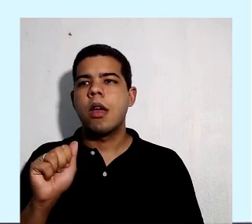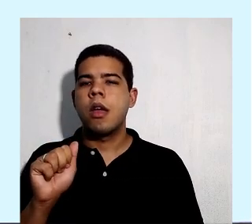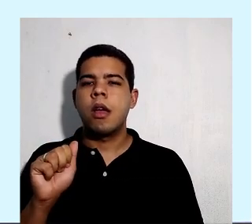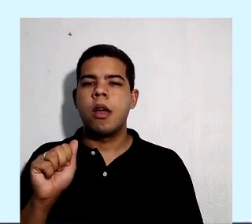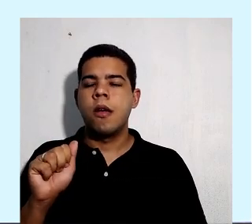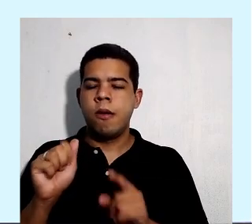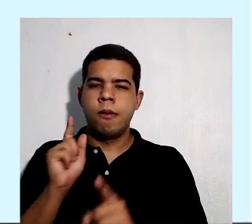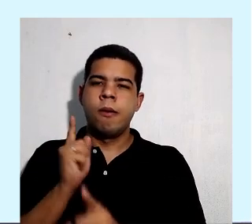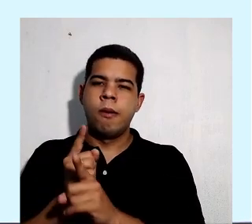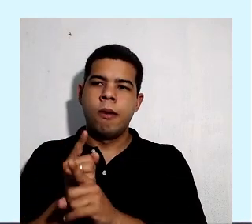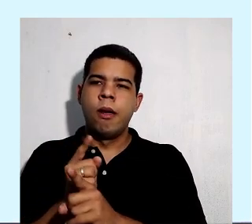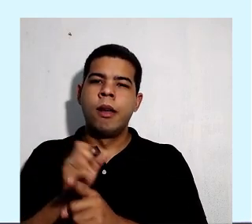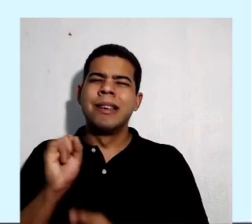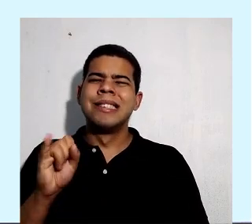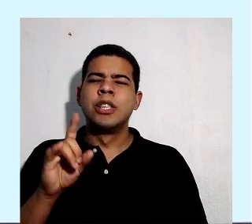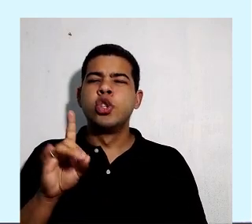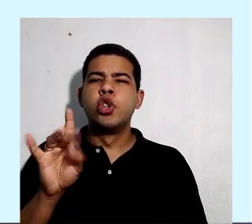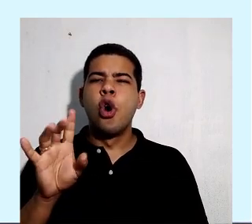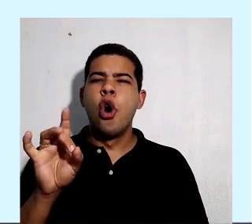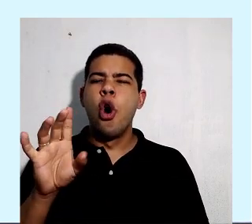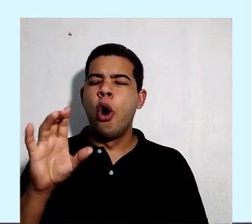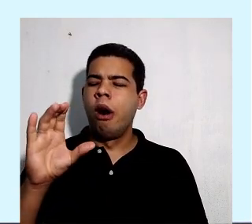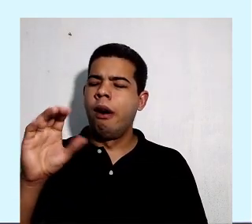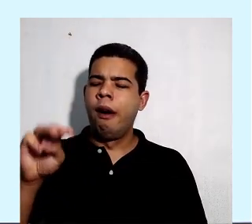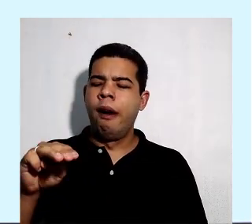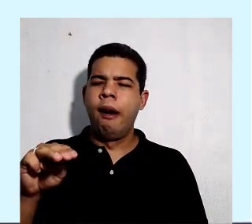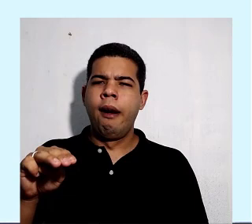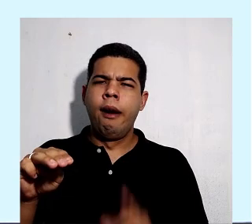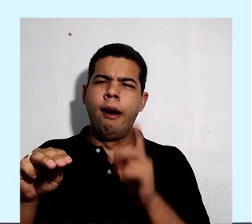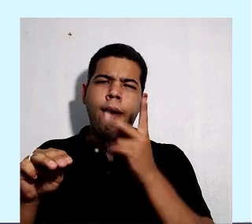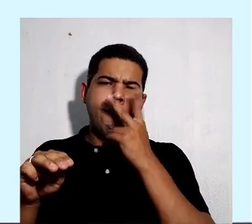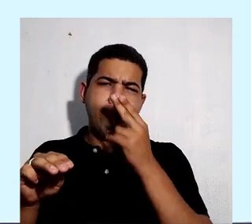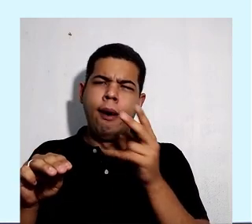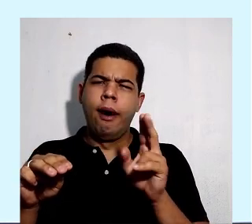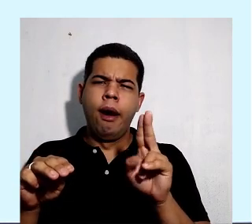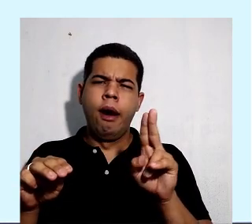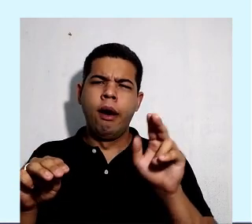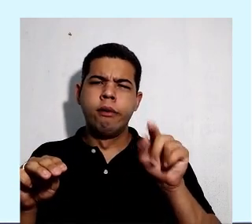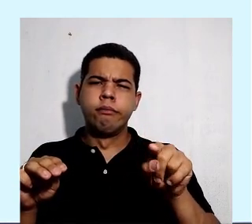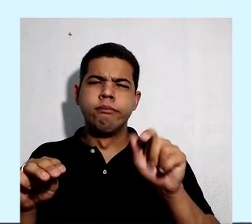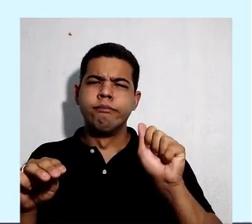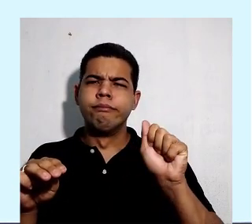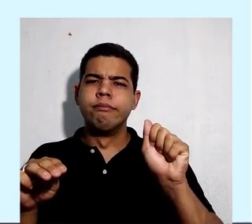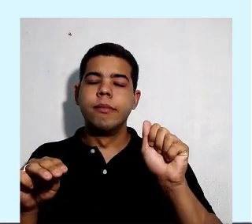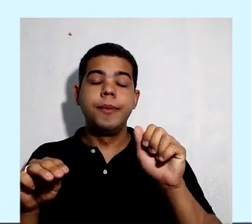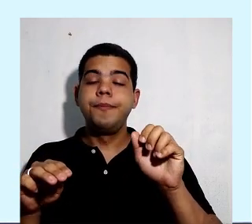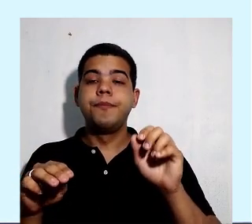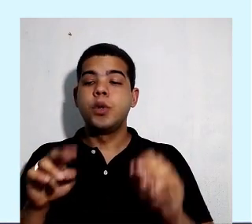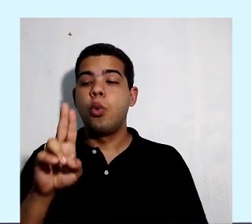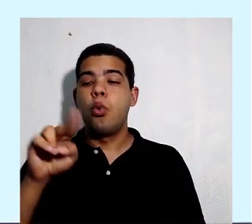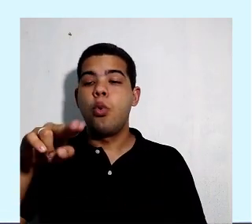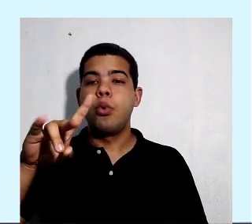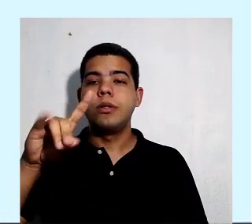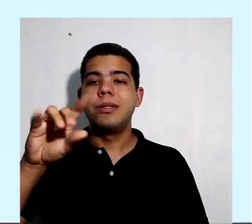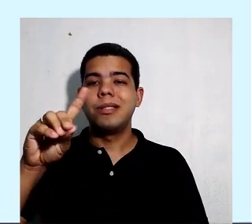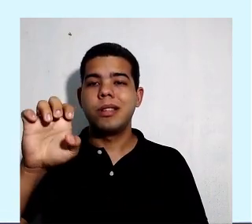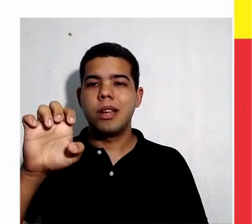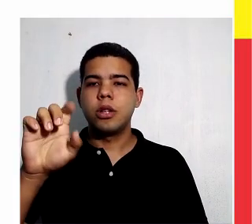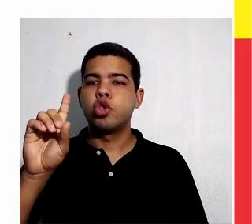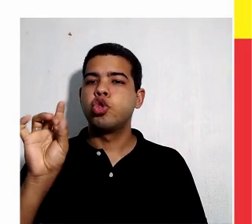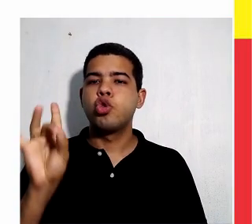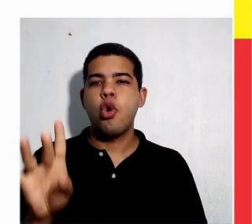coloca só centímetro, a ideia é que você está encontrando só unidade de medida. E não é isso que nós estamos fazendo aqui